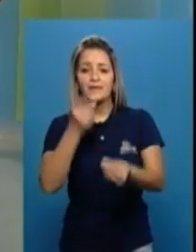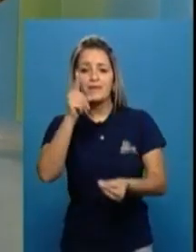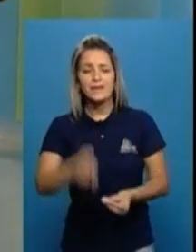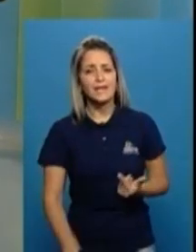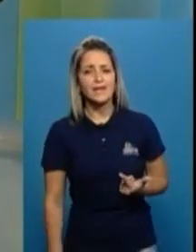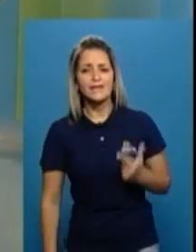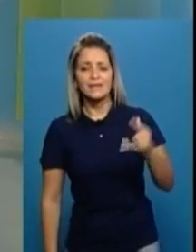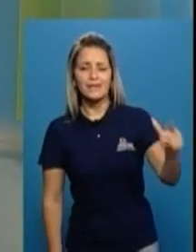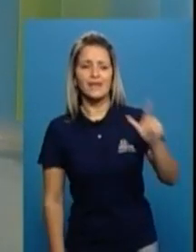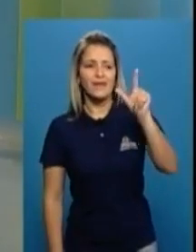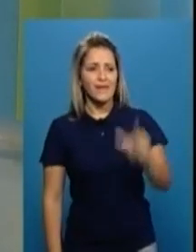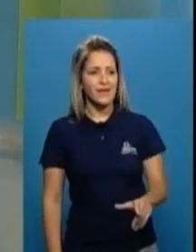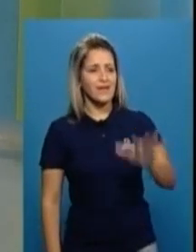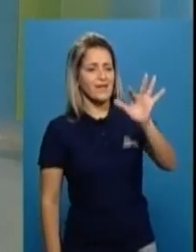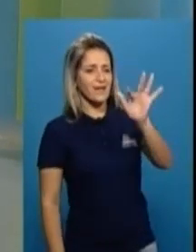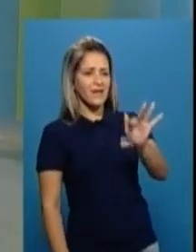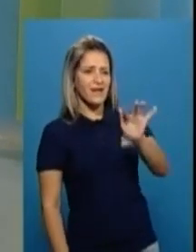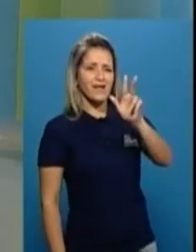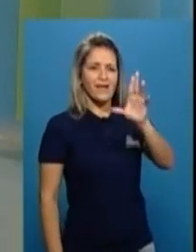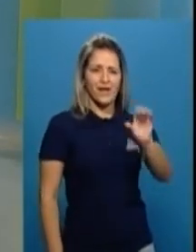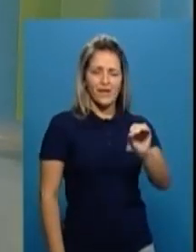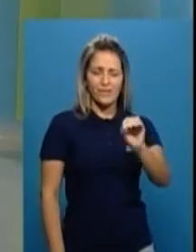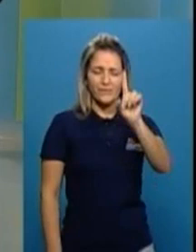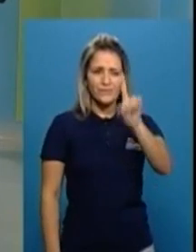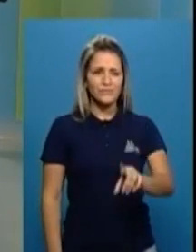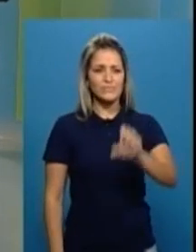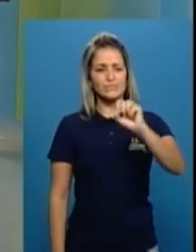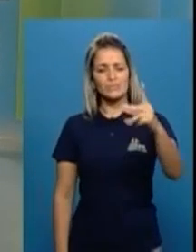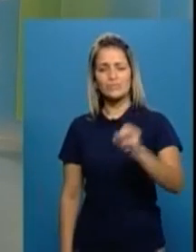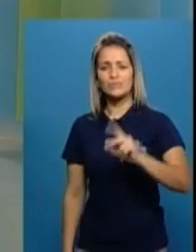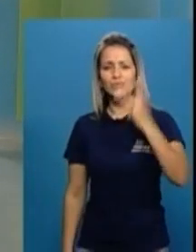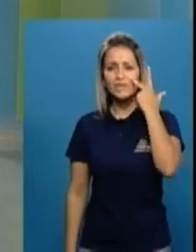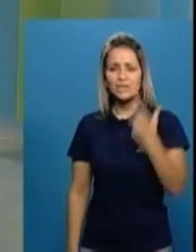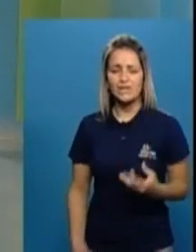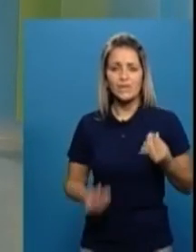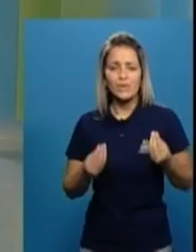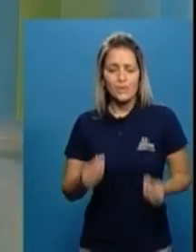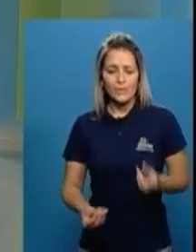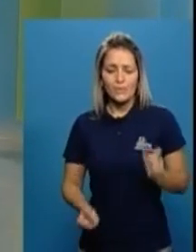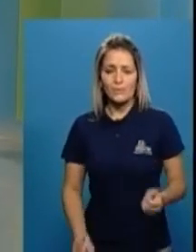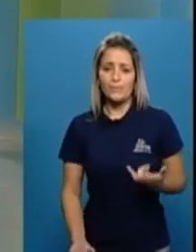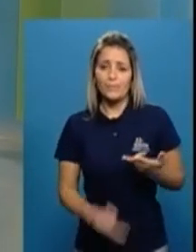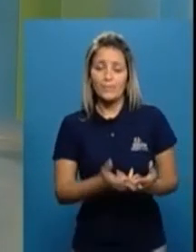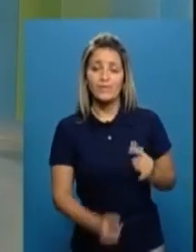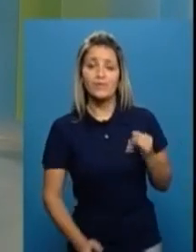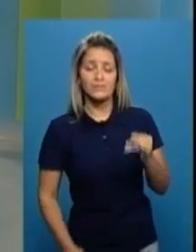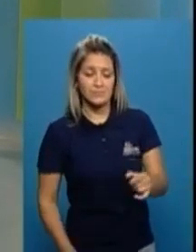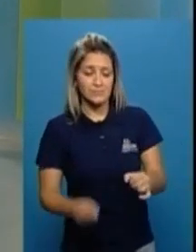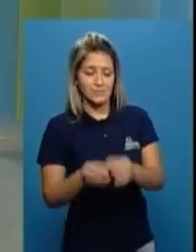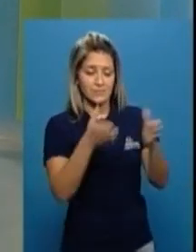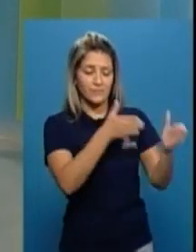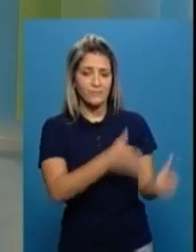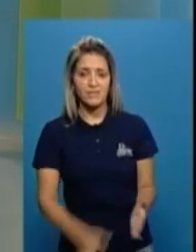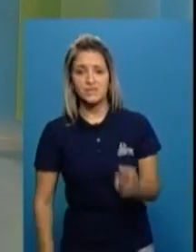shop. Esse layout ele é bem comum e é ideal quando se tem apenas 1, 2 ou 3 tipos de